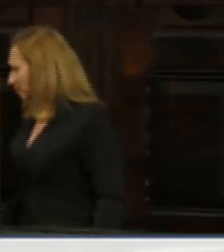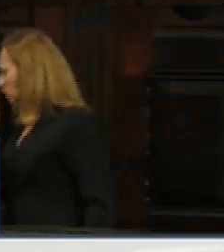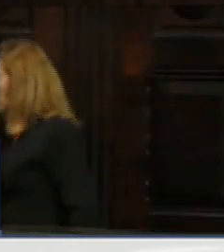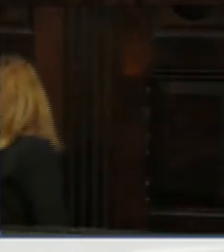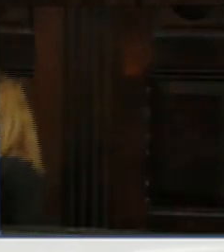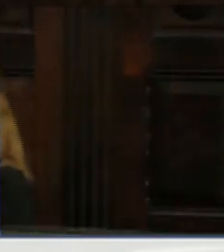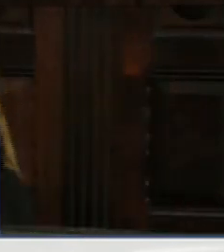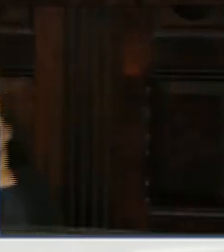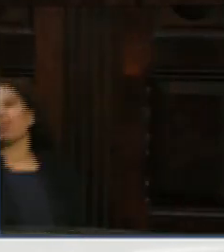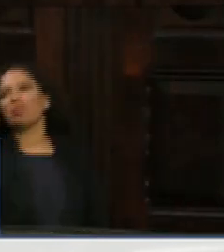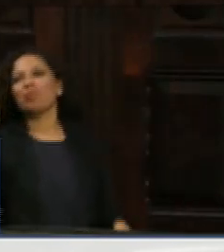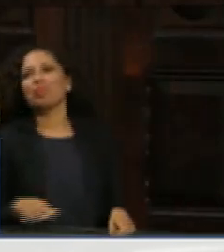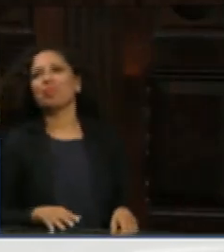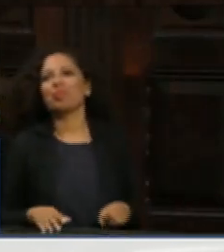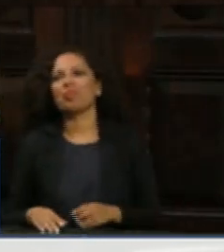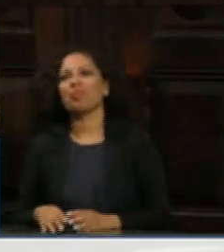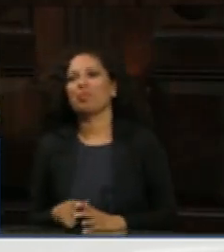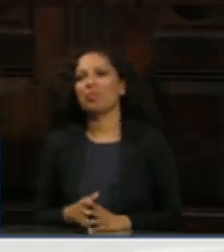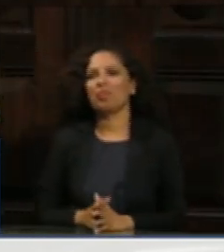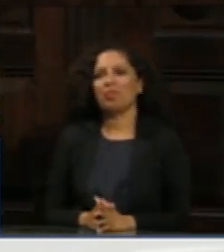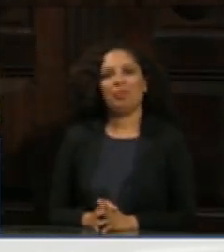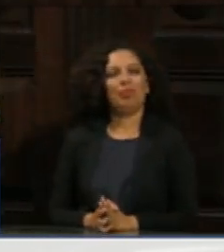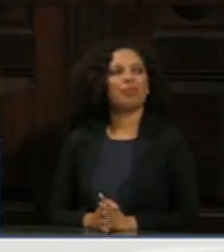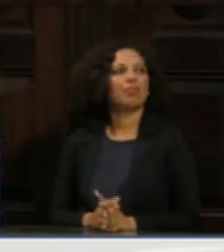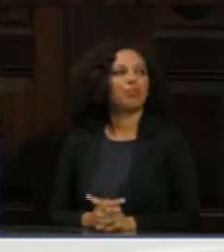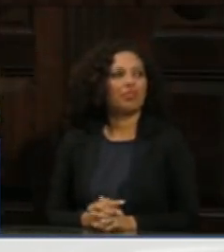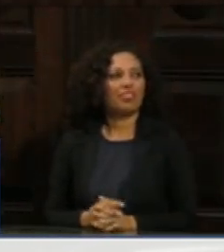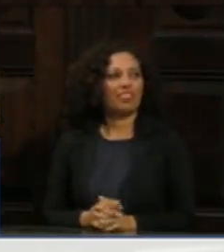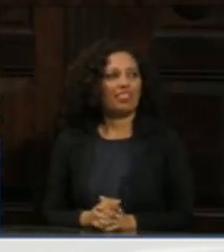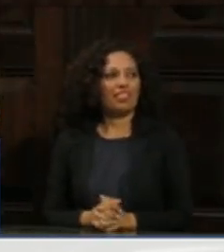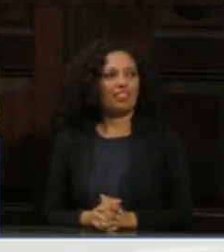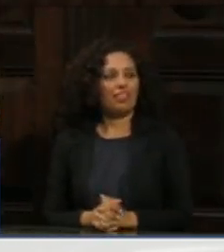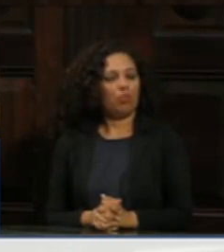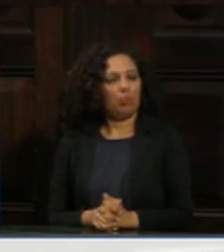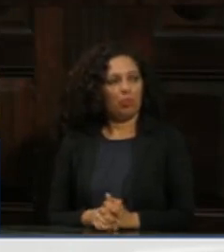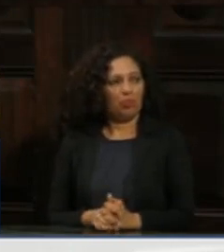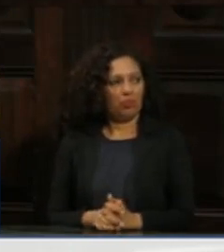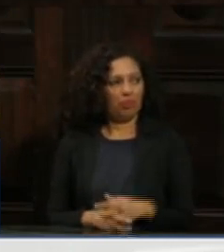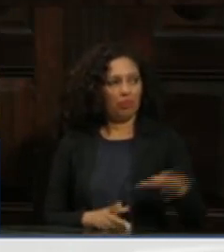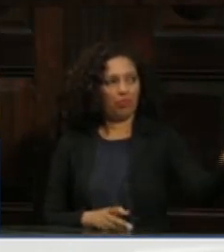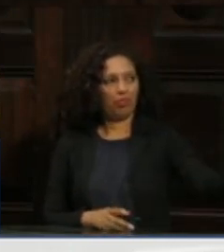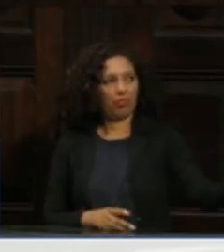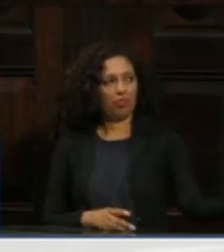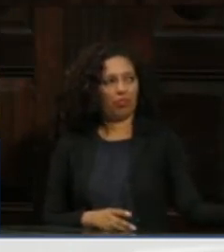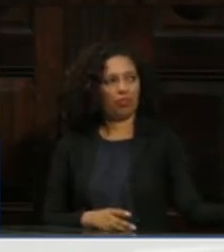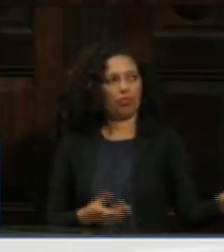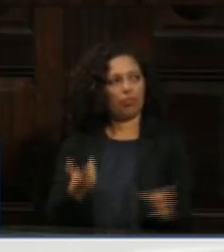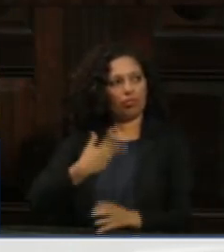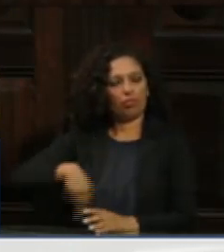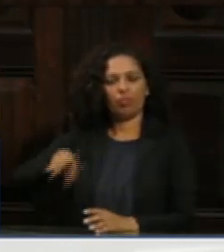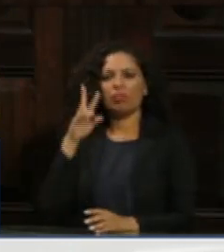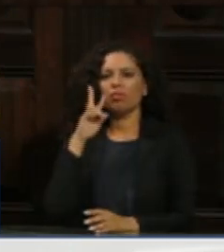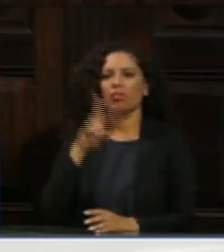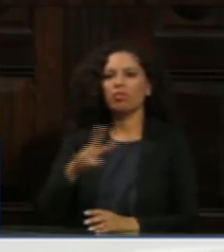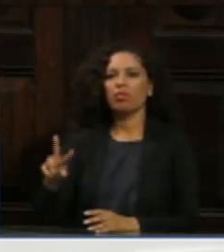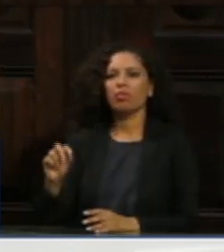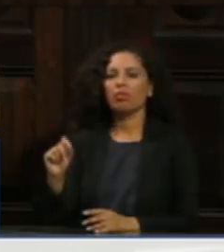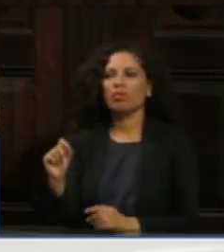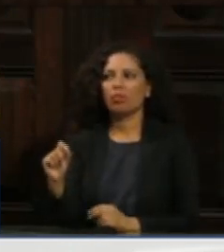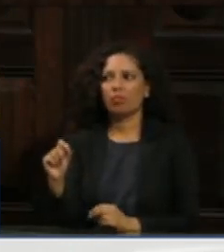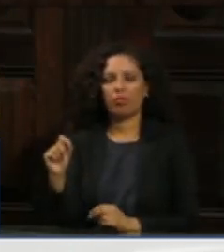da política, do exercício de mandatos, que só está faltando agora criminalizar isto aqui,